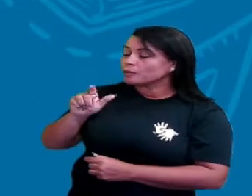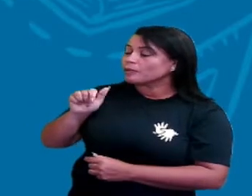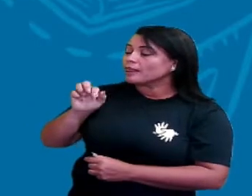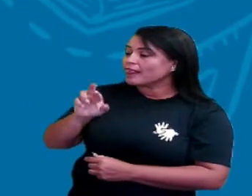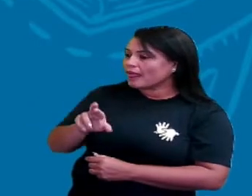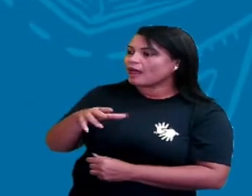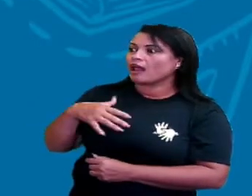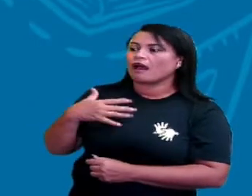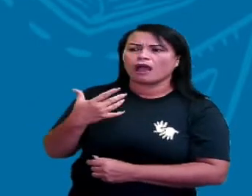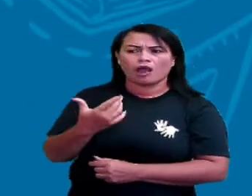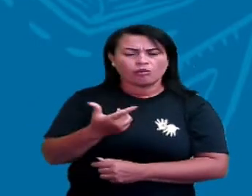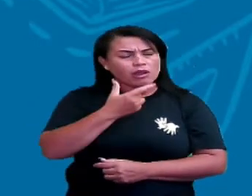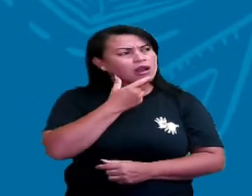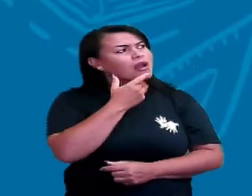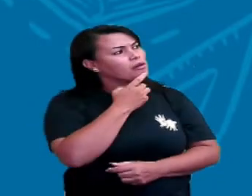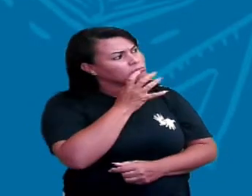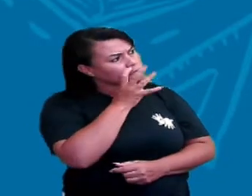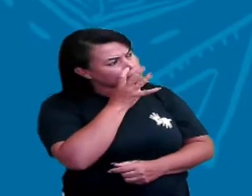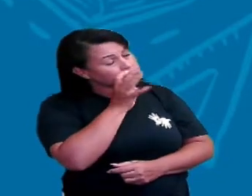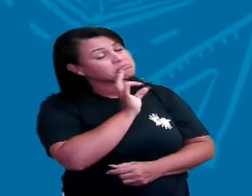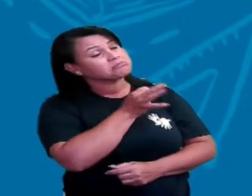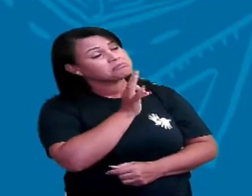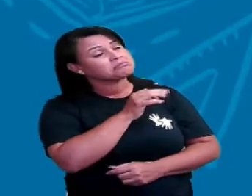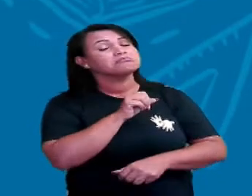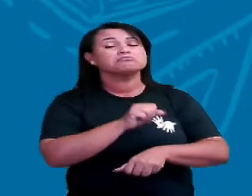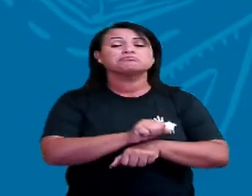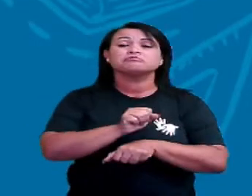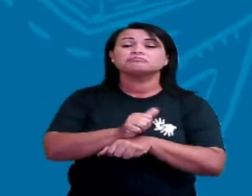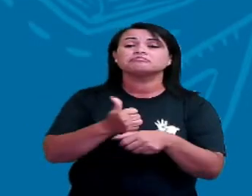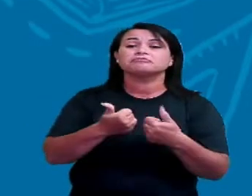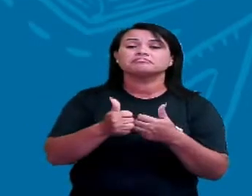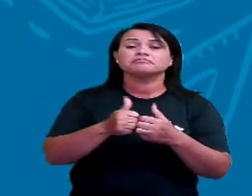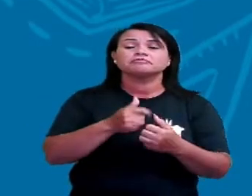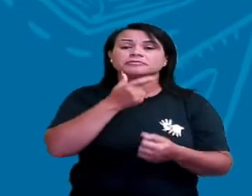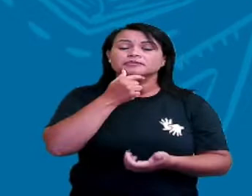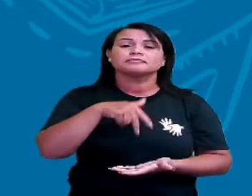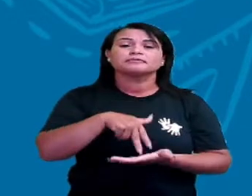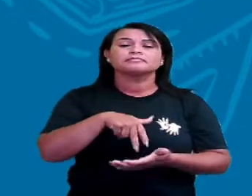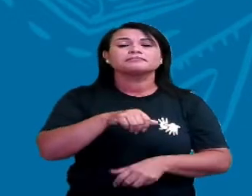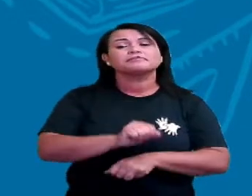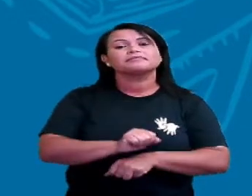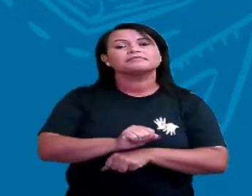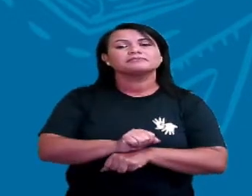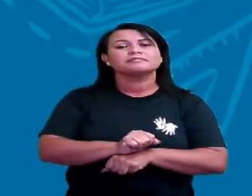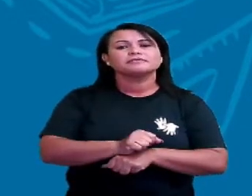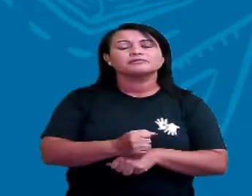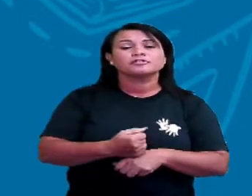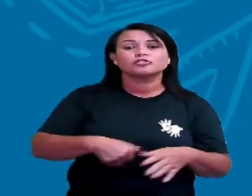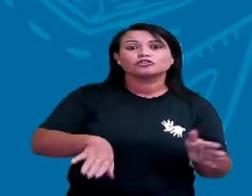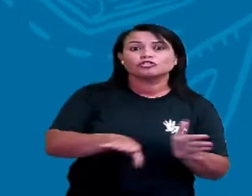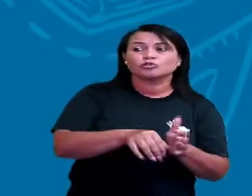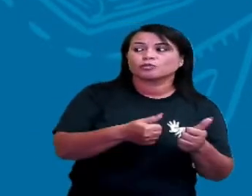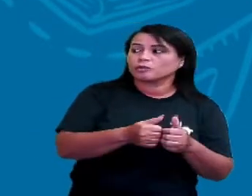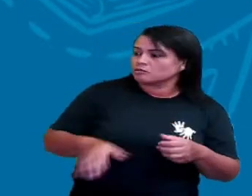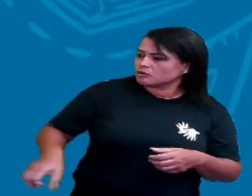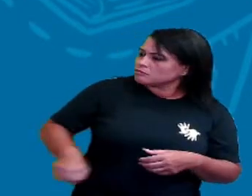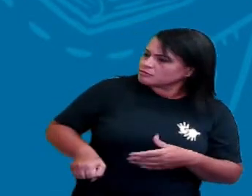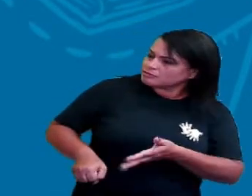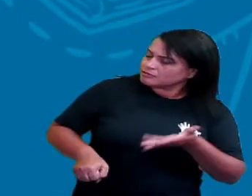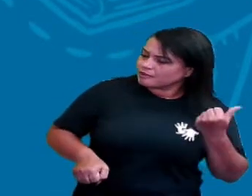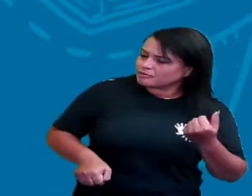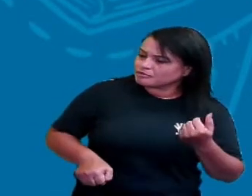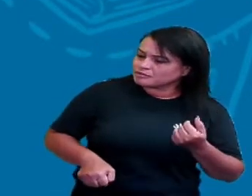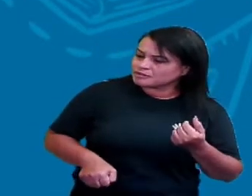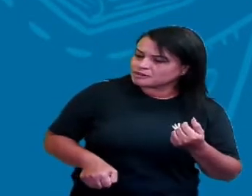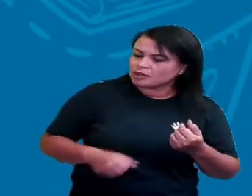aí Joãozinho ficou lá em pé, quietinho, esperando o ônibus chegar. Quando o ônibus chegou, a mãe de Joãozinho disse: vamos,